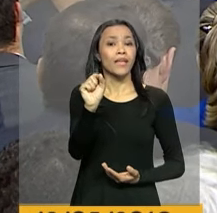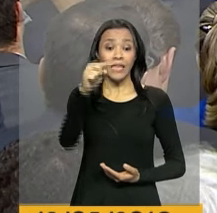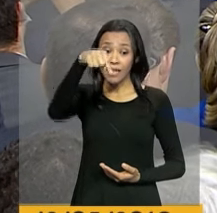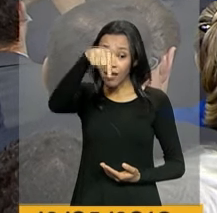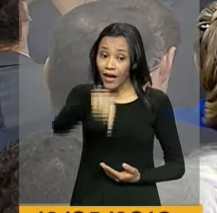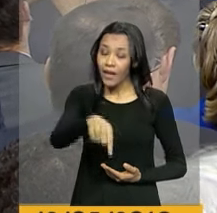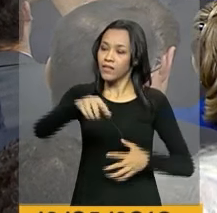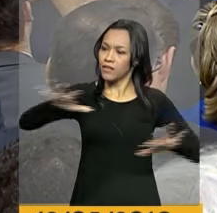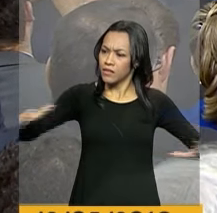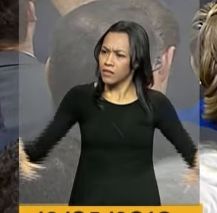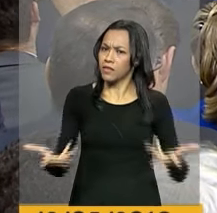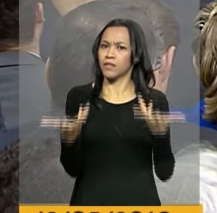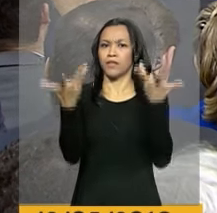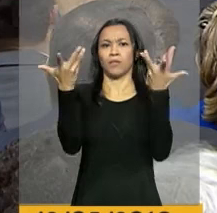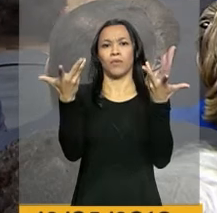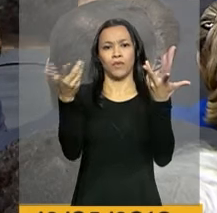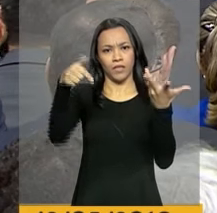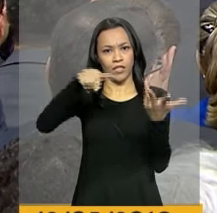cerimônia